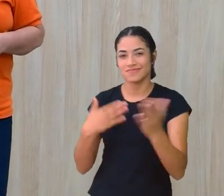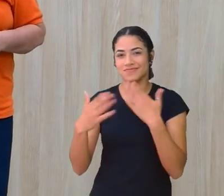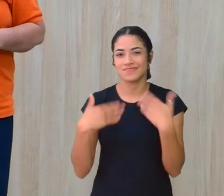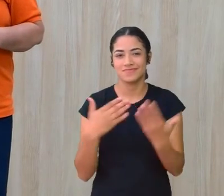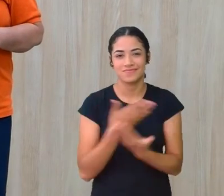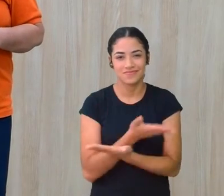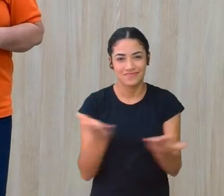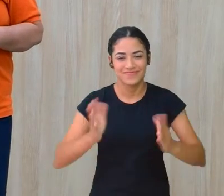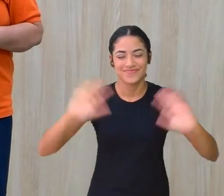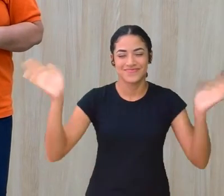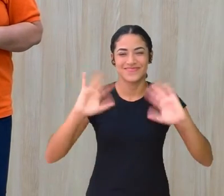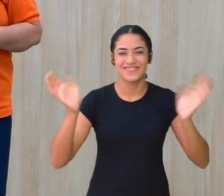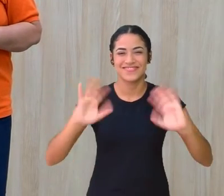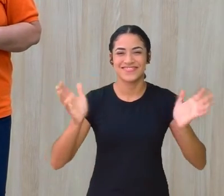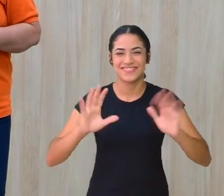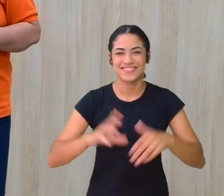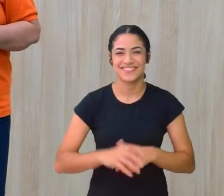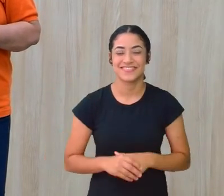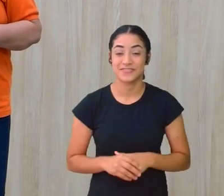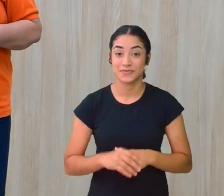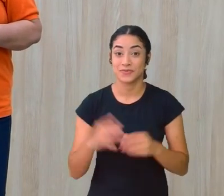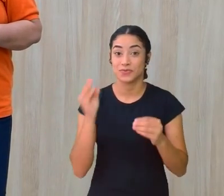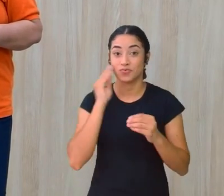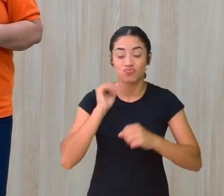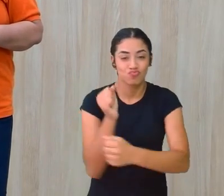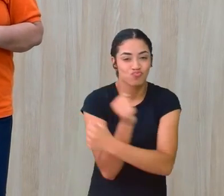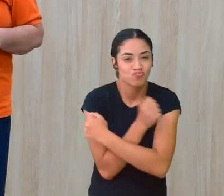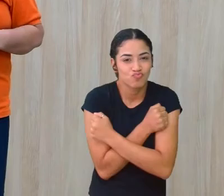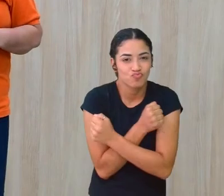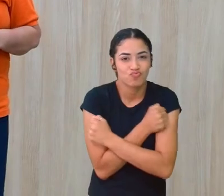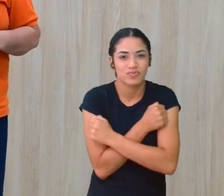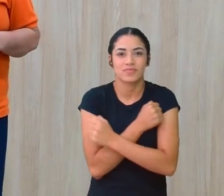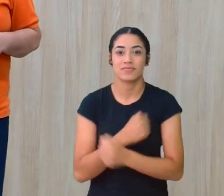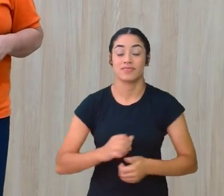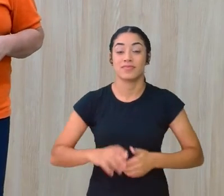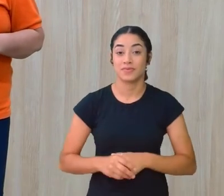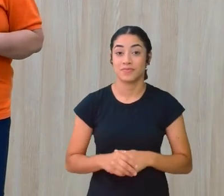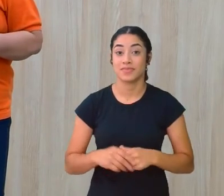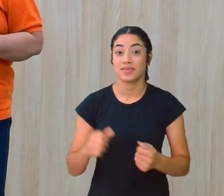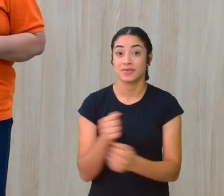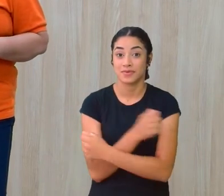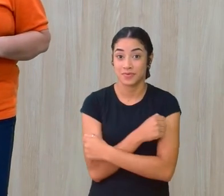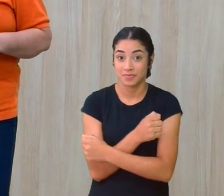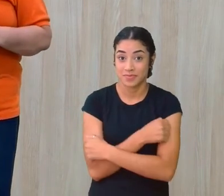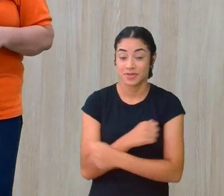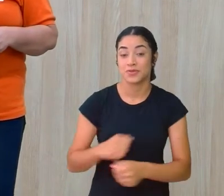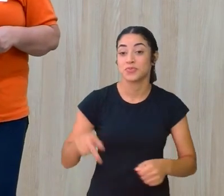com vocês. Tchau, tchau, pessoal. Um grande abraço a vocês. Um grande abraço,